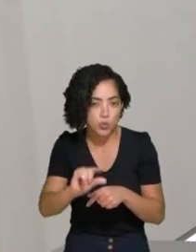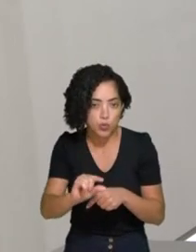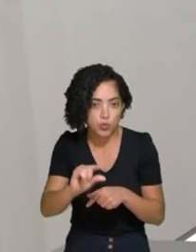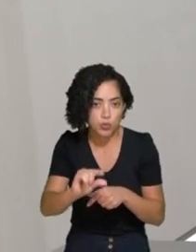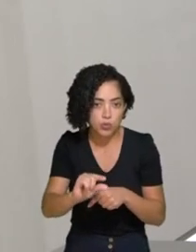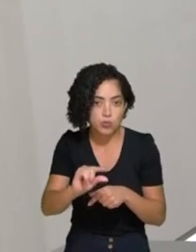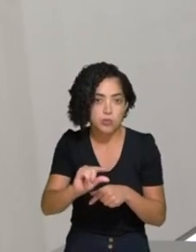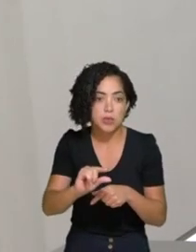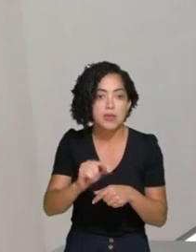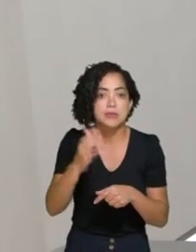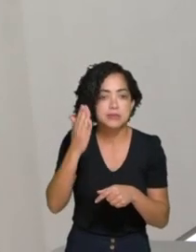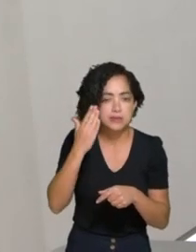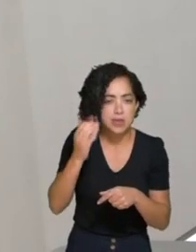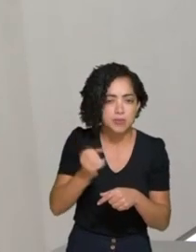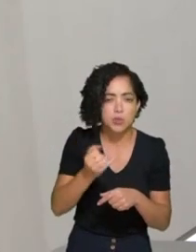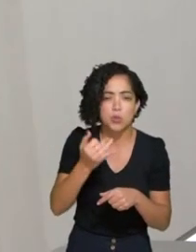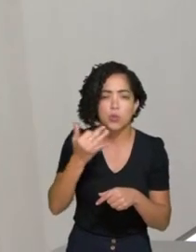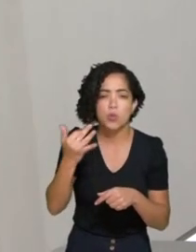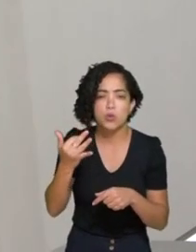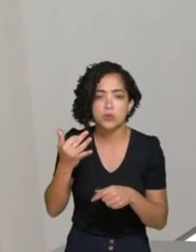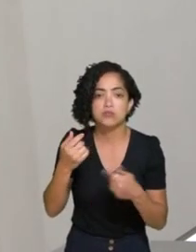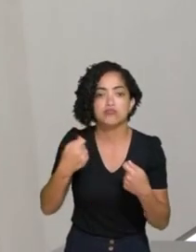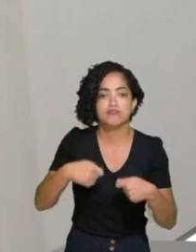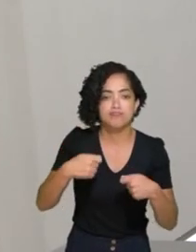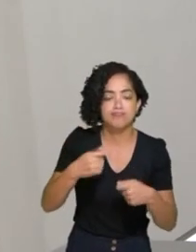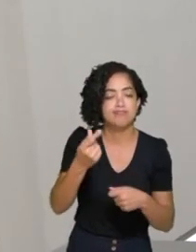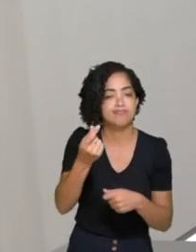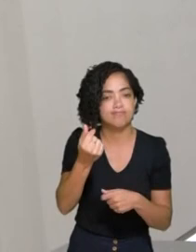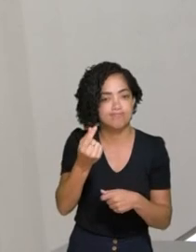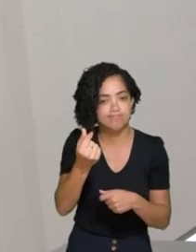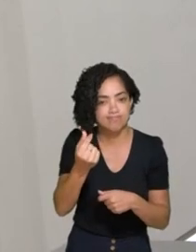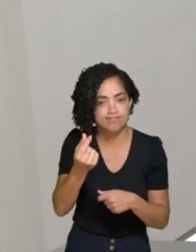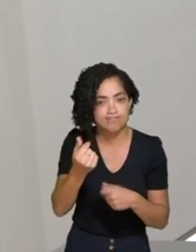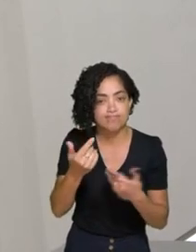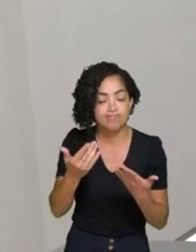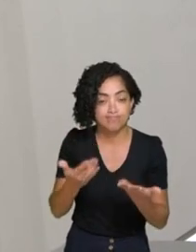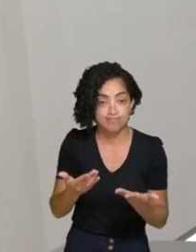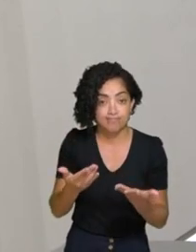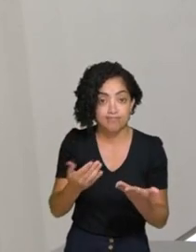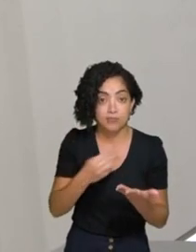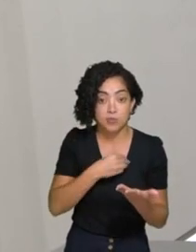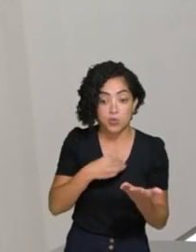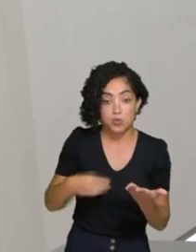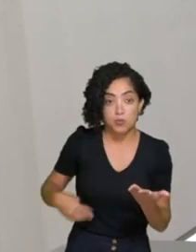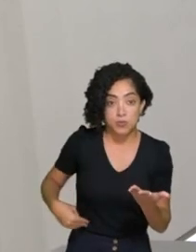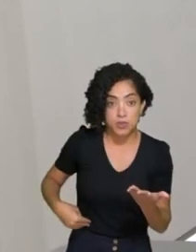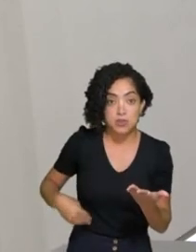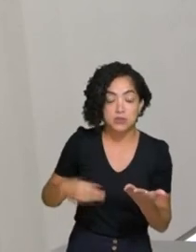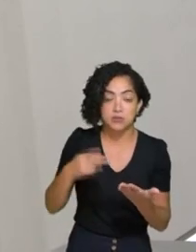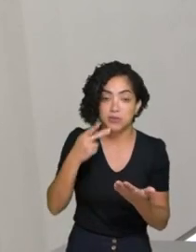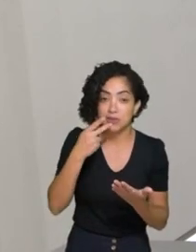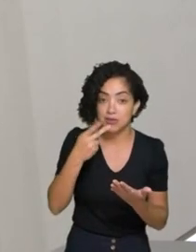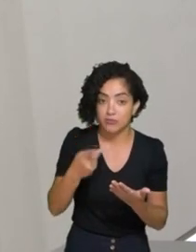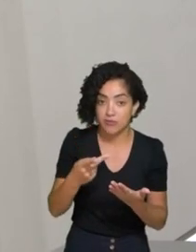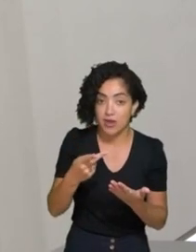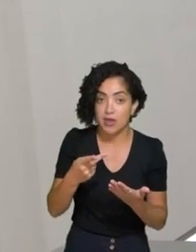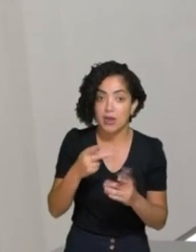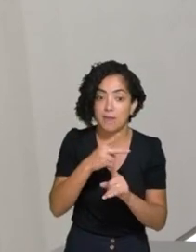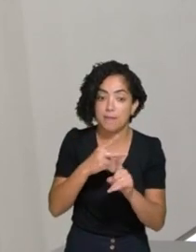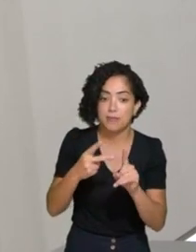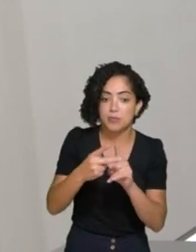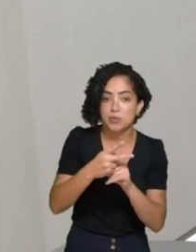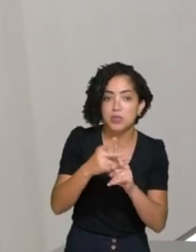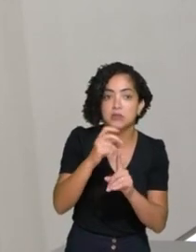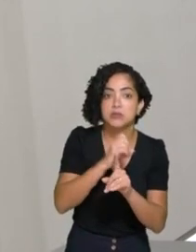o aposentado conta com esse dinheiro, precisa desse dinheiro, e como o ministro Lupe sempre fala, a Previdência Social não